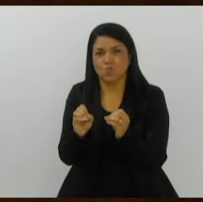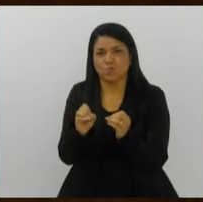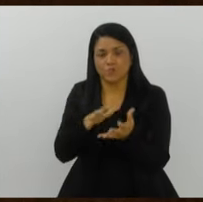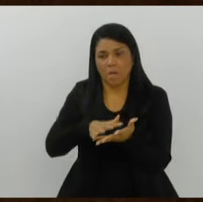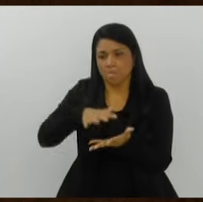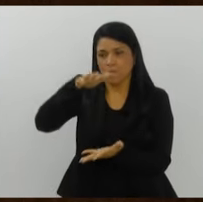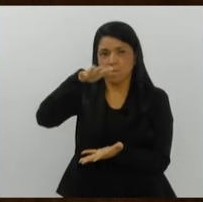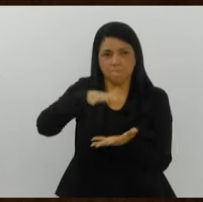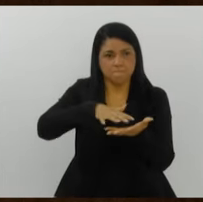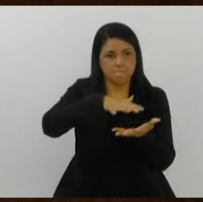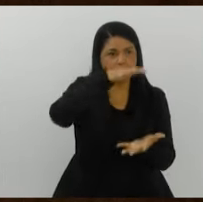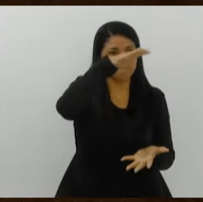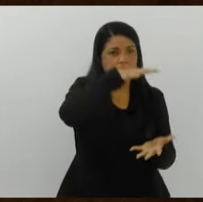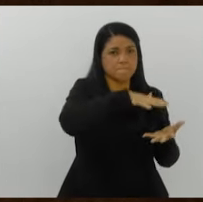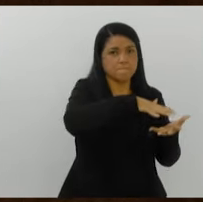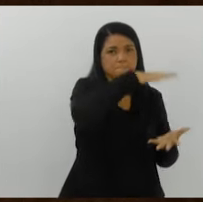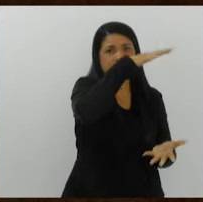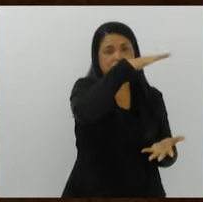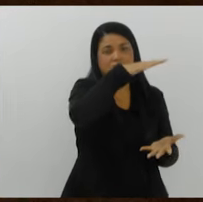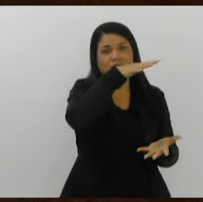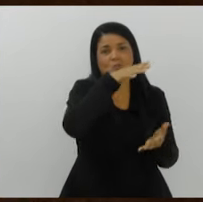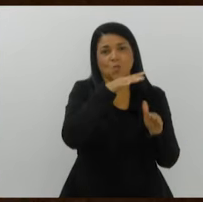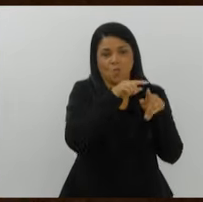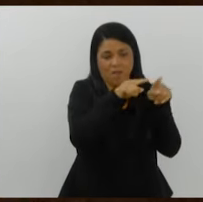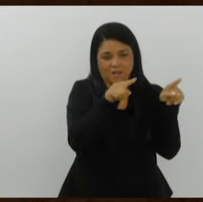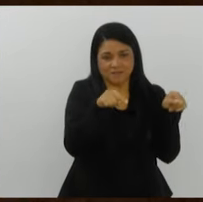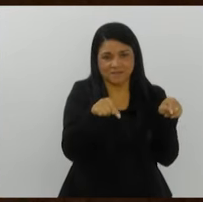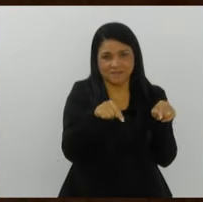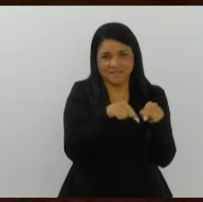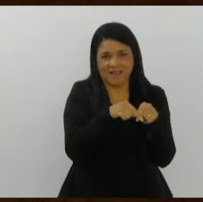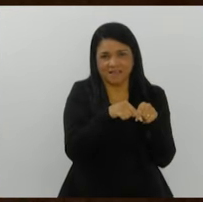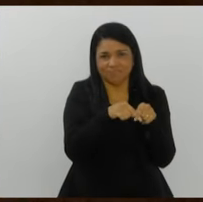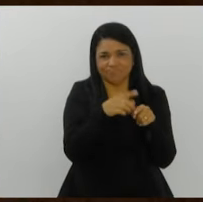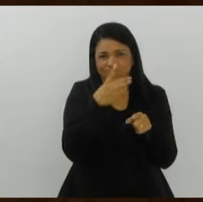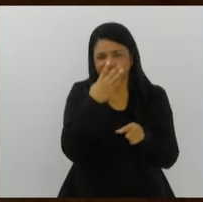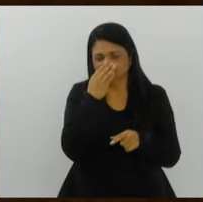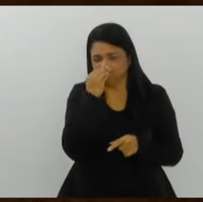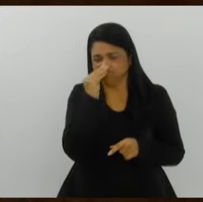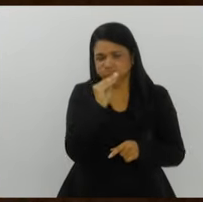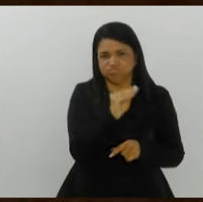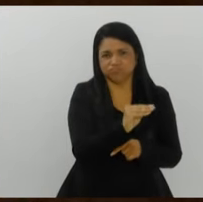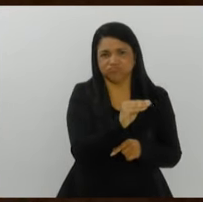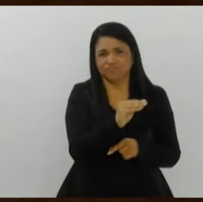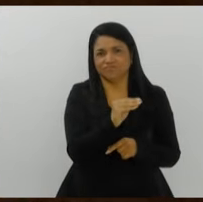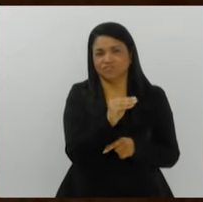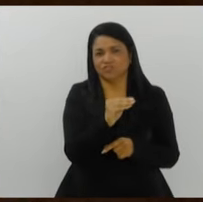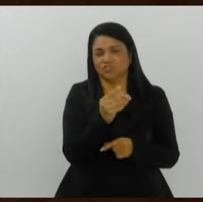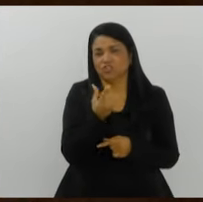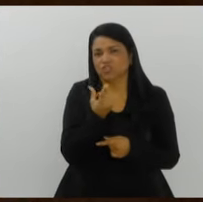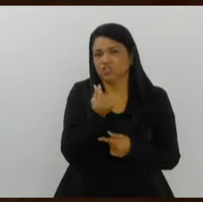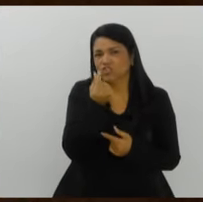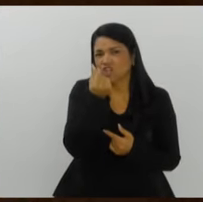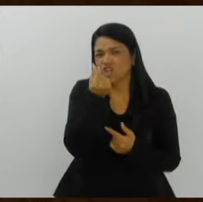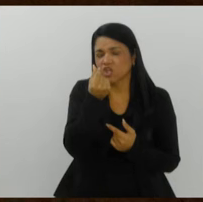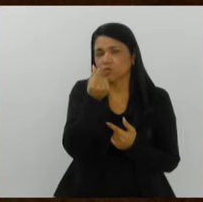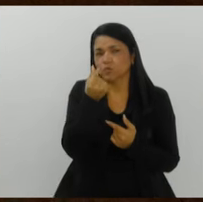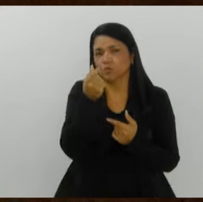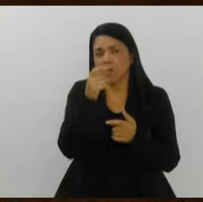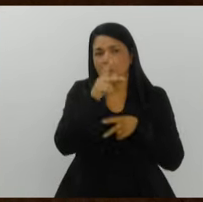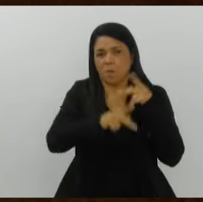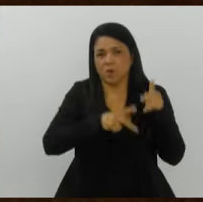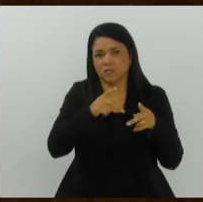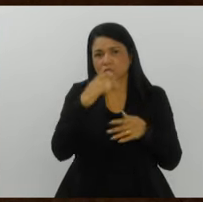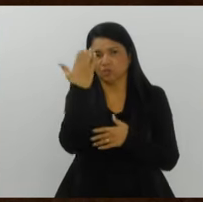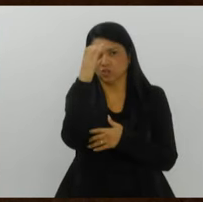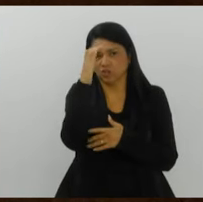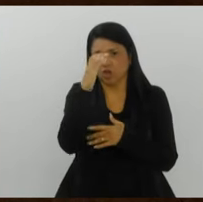Amontoados no lugar putrefato. Dinheiro do cidadão niteroense jogado na lata do lixo.